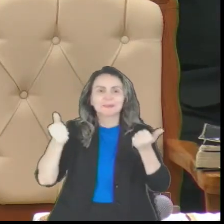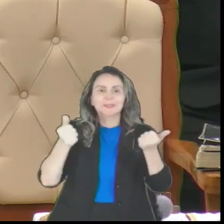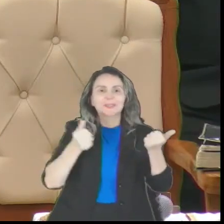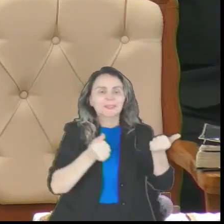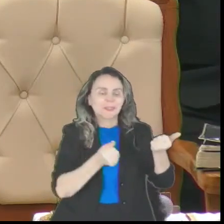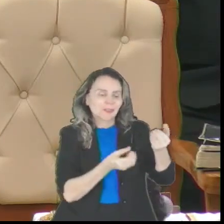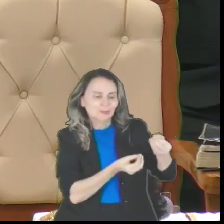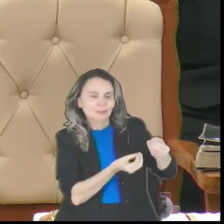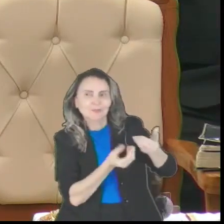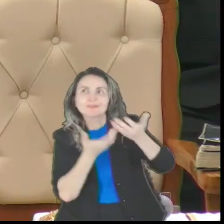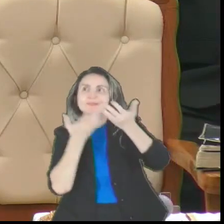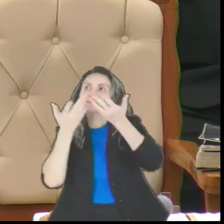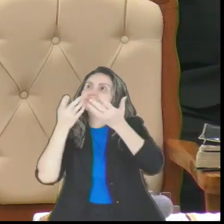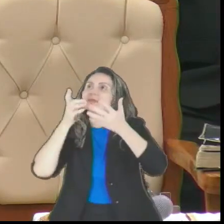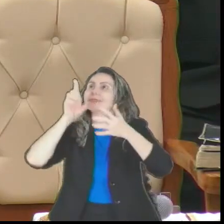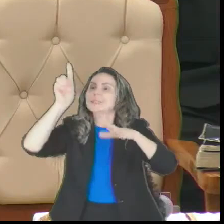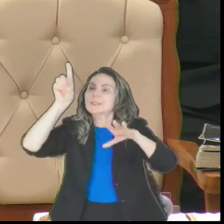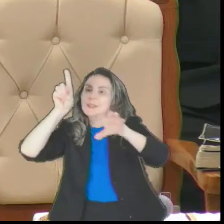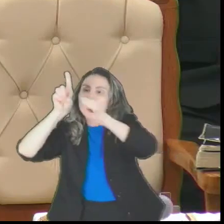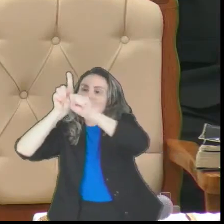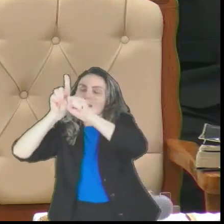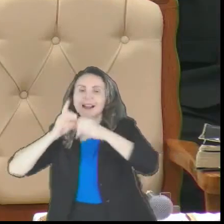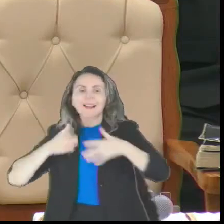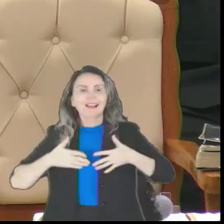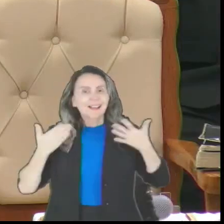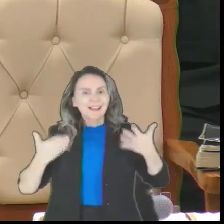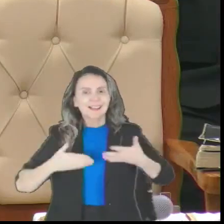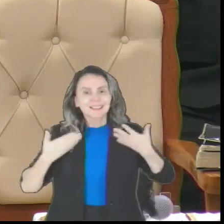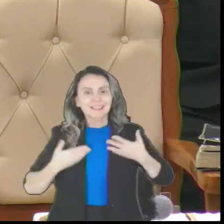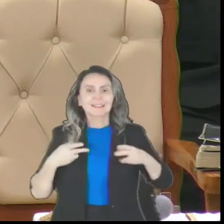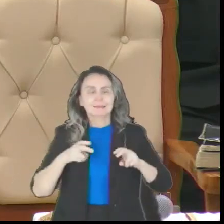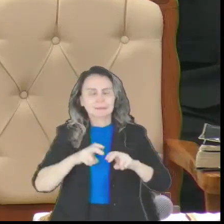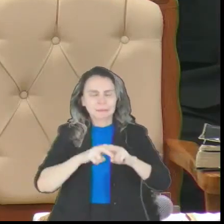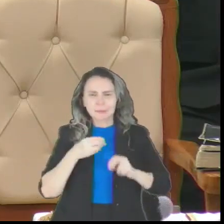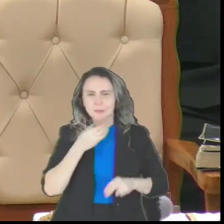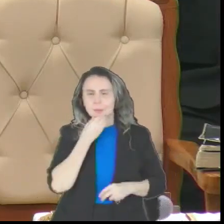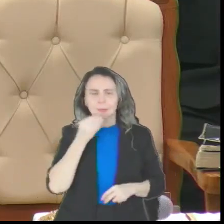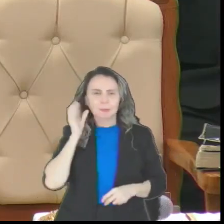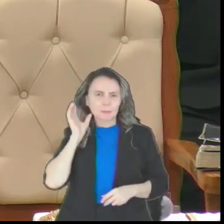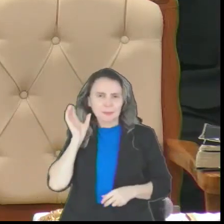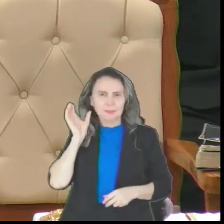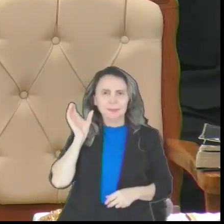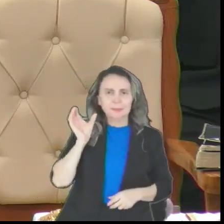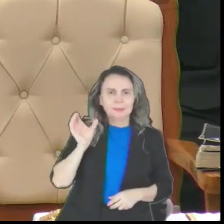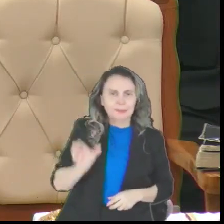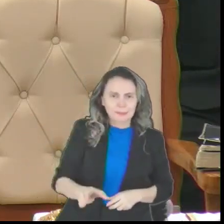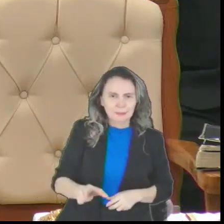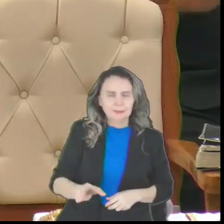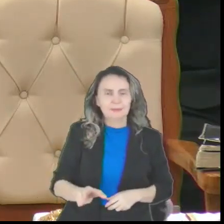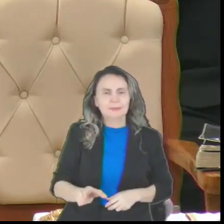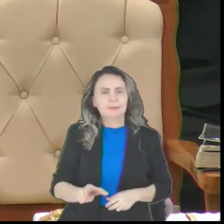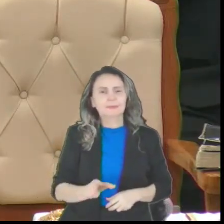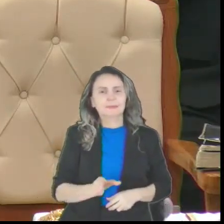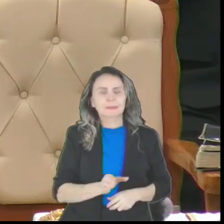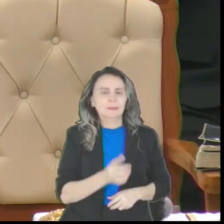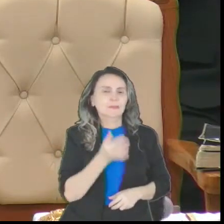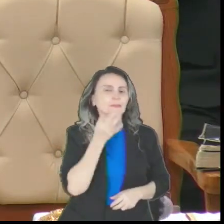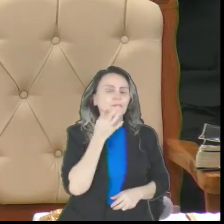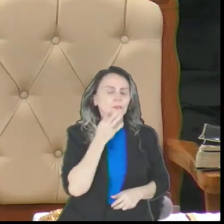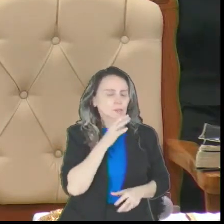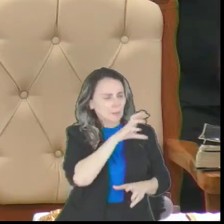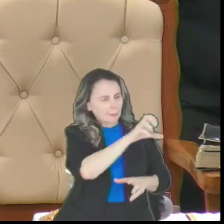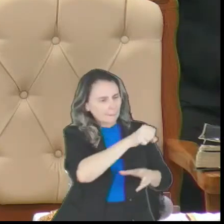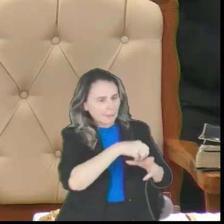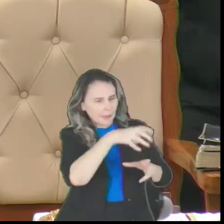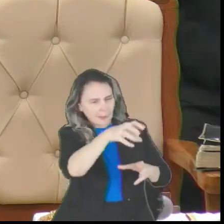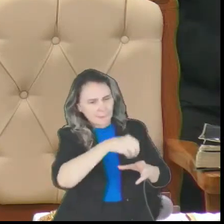Deus está se alegrando com isso. Por isso que quando Caim ofereceu das suas colheitas, ele deu